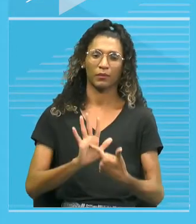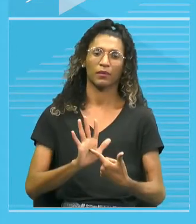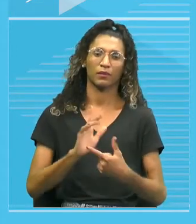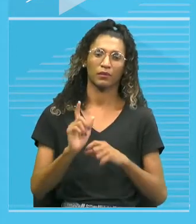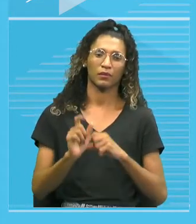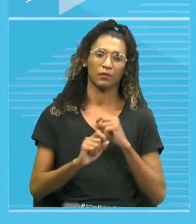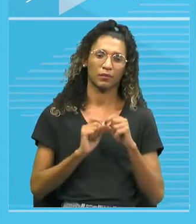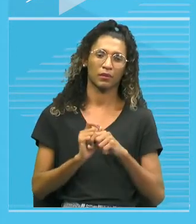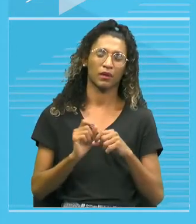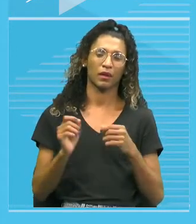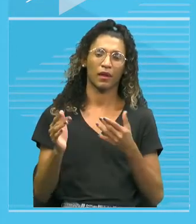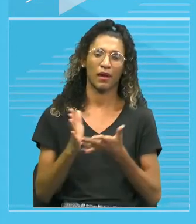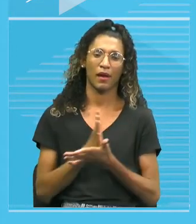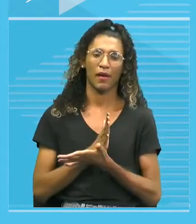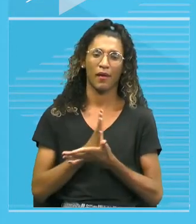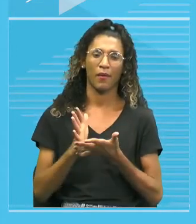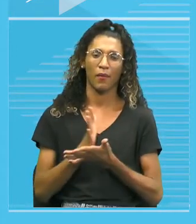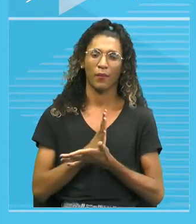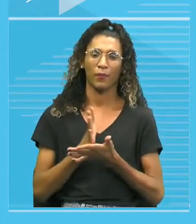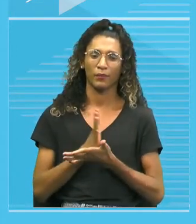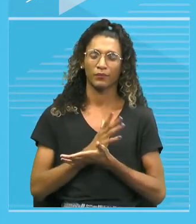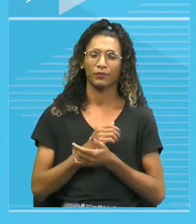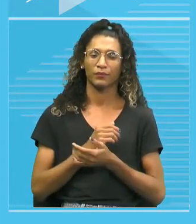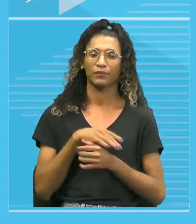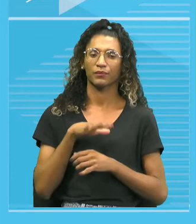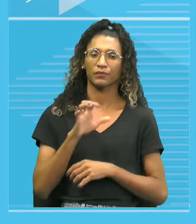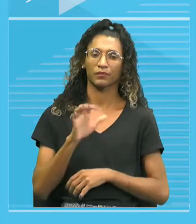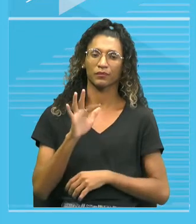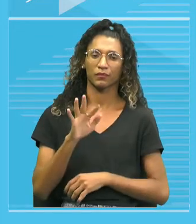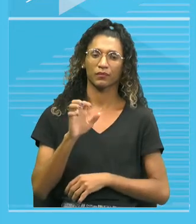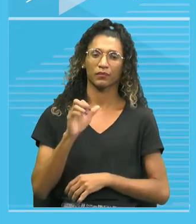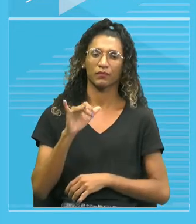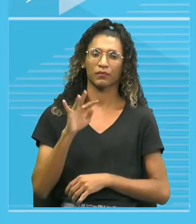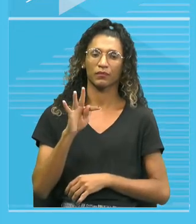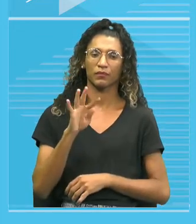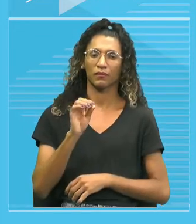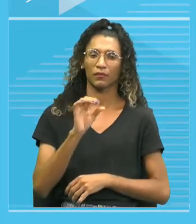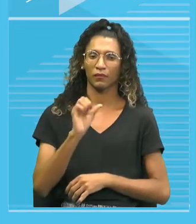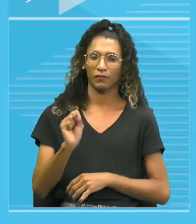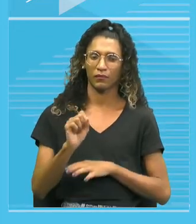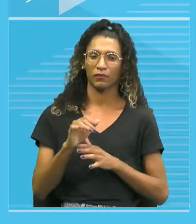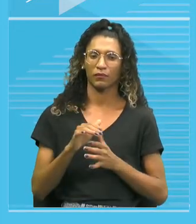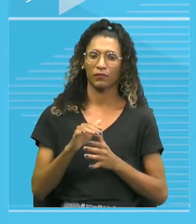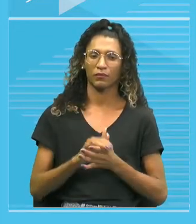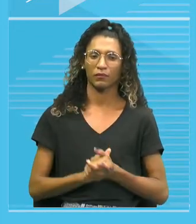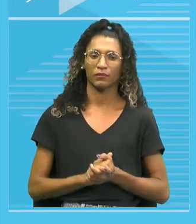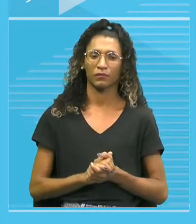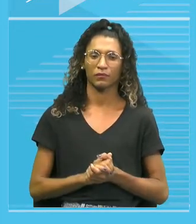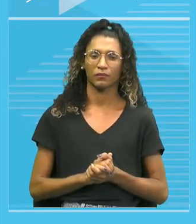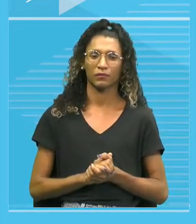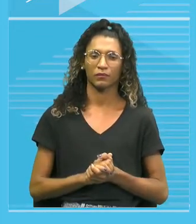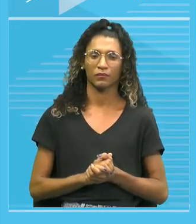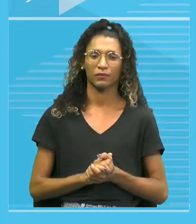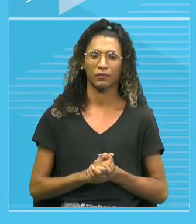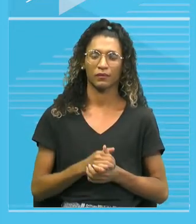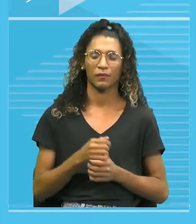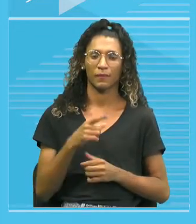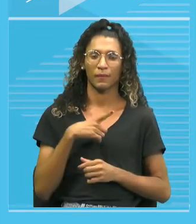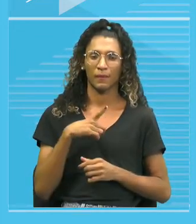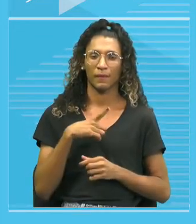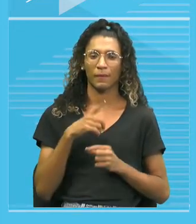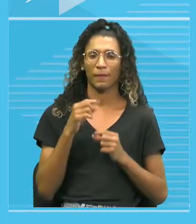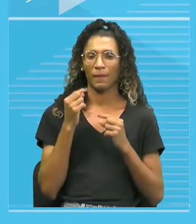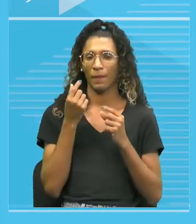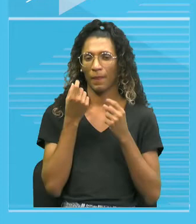retrata de maneira fiel os efeitos. Se tem uma das coisas que foi altamente aplaudidas pela crítica, foi